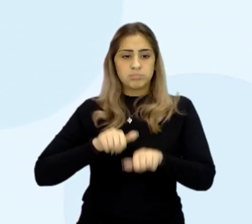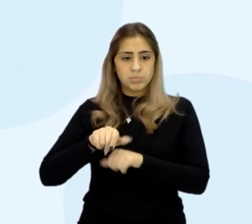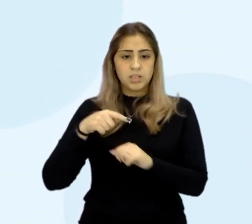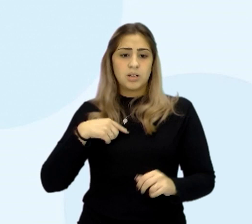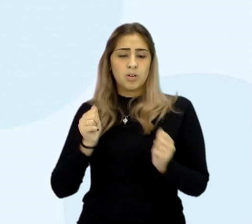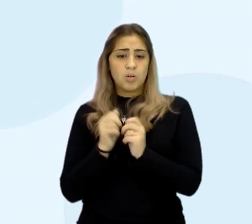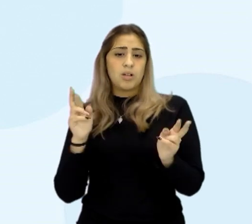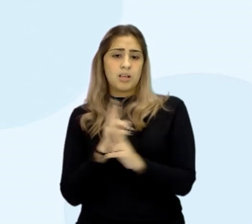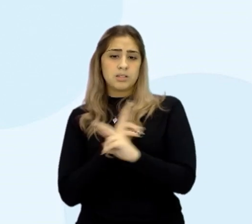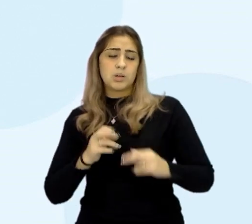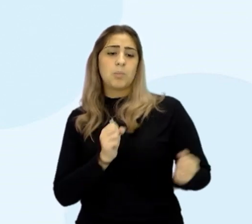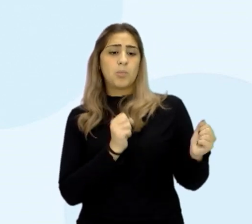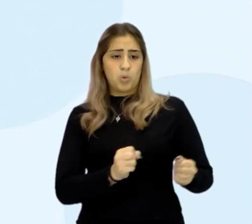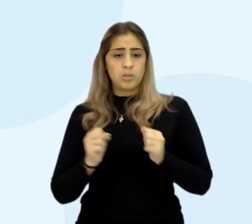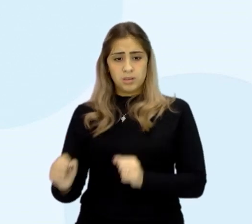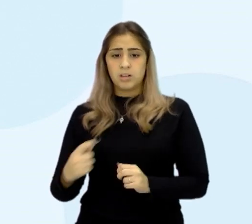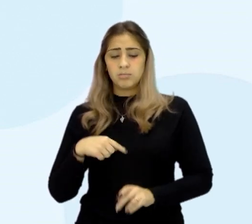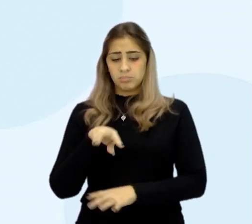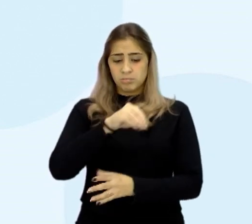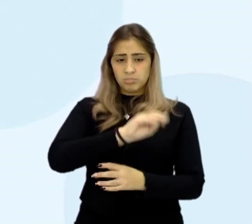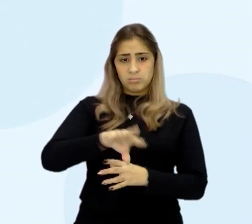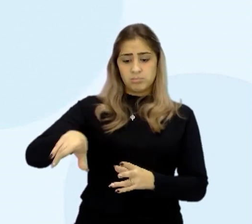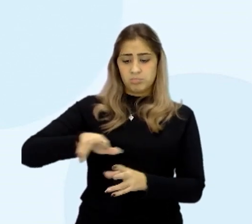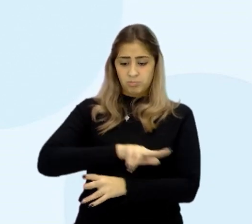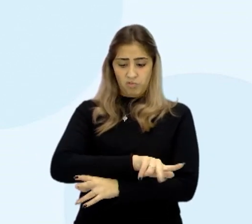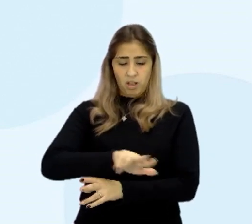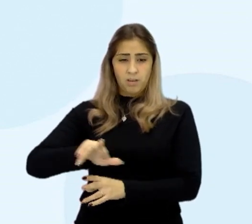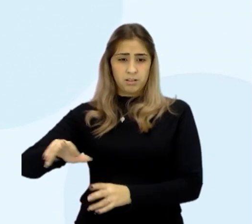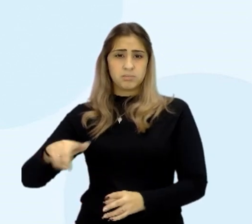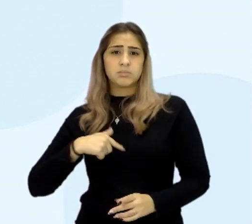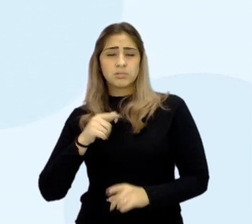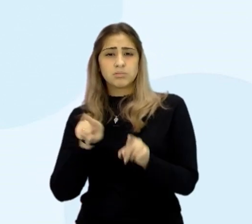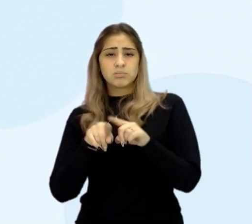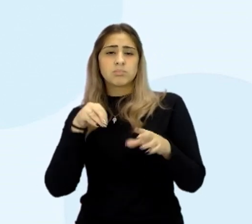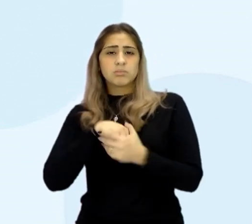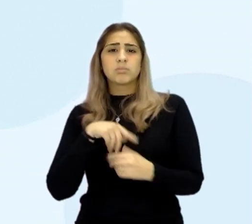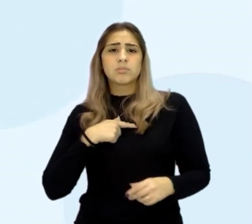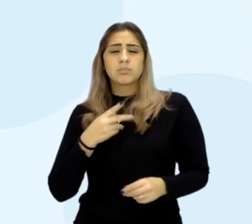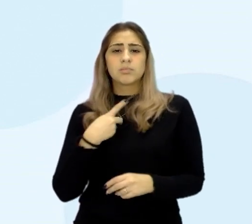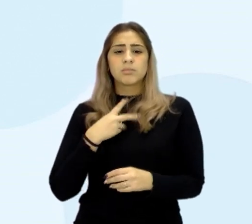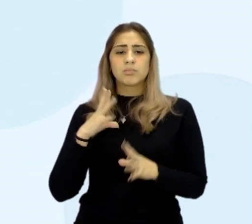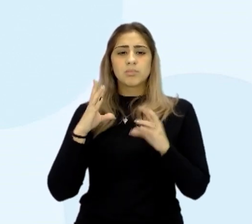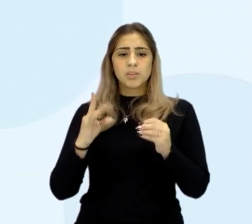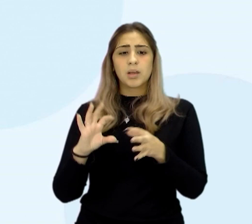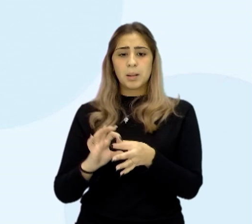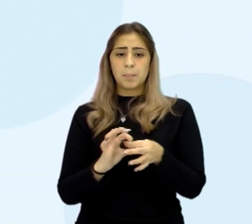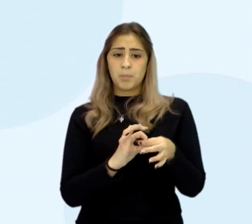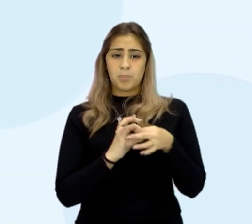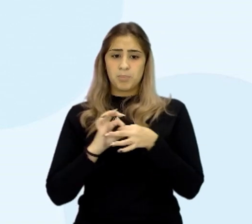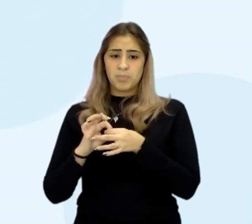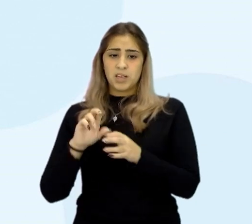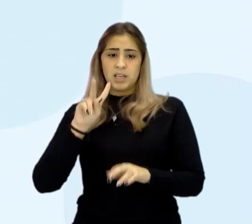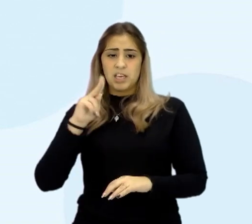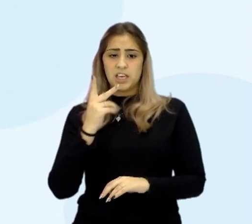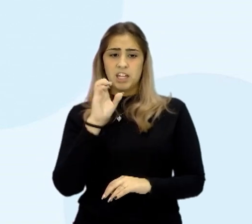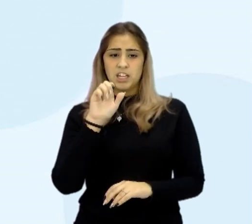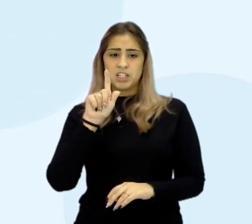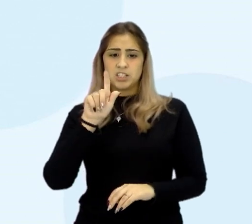poder entre as nações e ampliou-se a hegemonia dos Estados Unidos. Olha